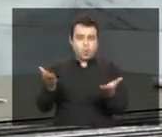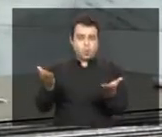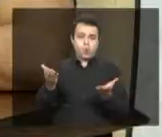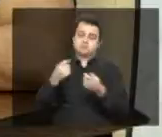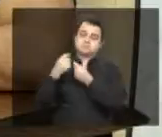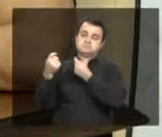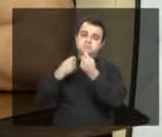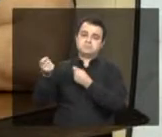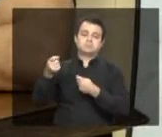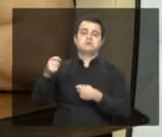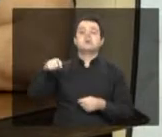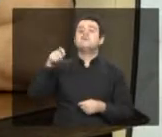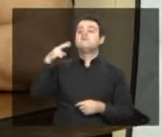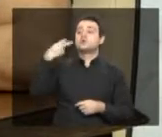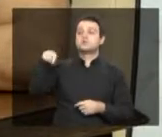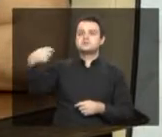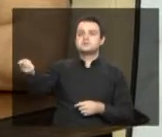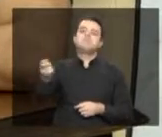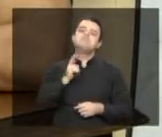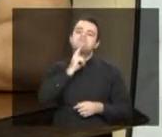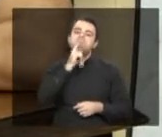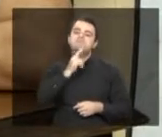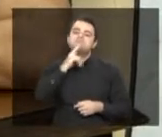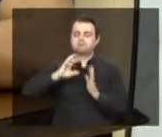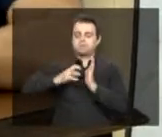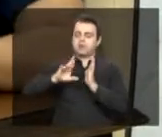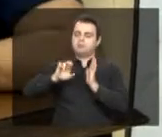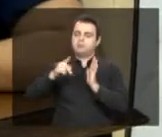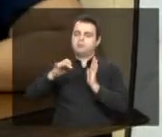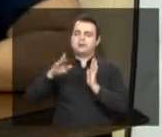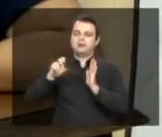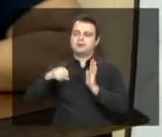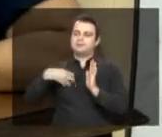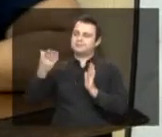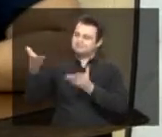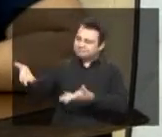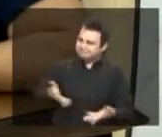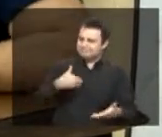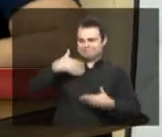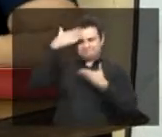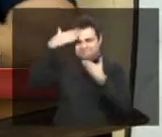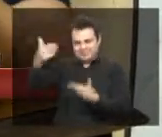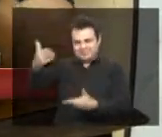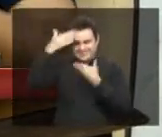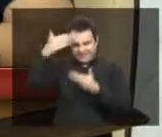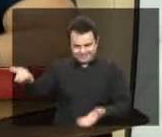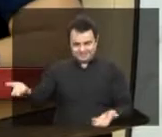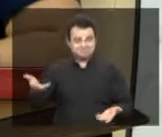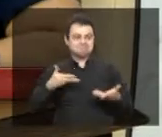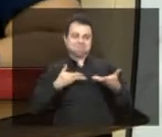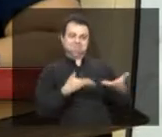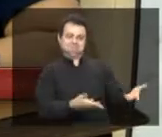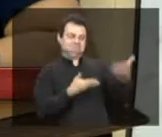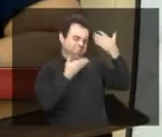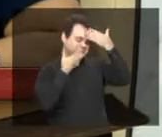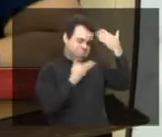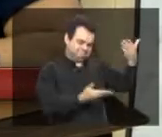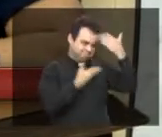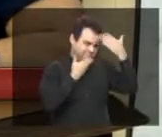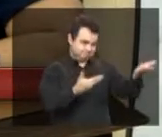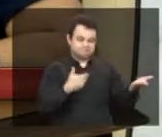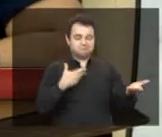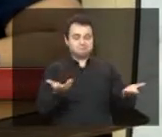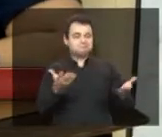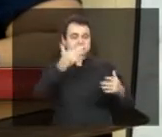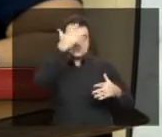do Republicanos. Olá, vereador, obrigada pela sua presença. Eu que agradeço, Mariana. Olá, eu também agradeço aí a